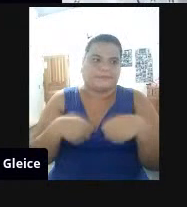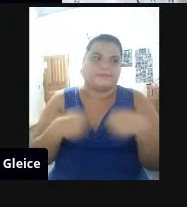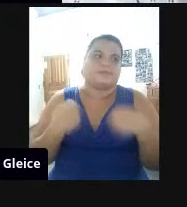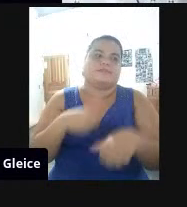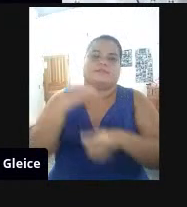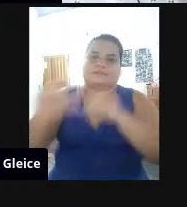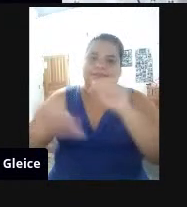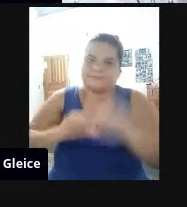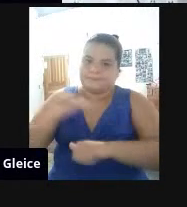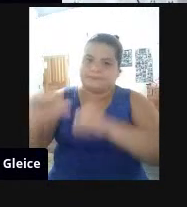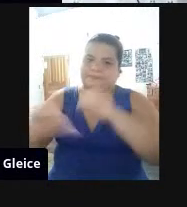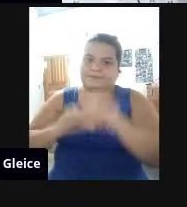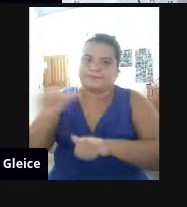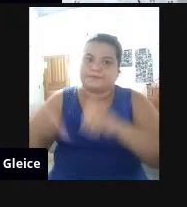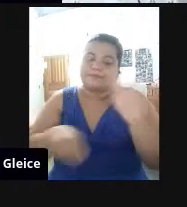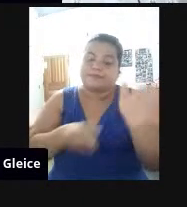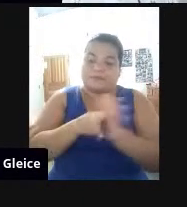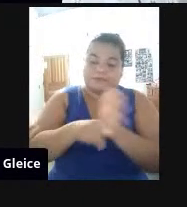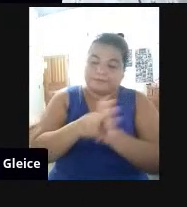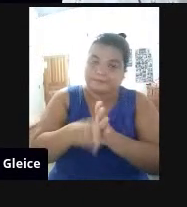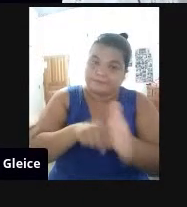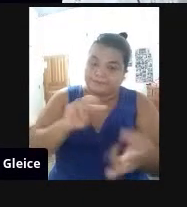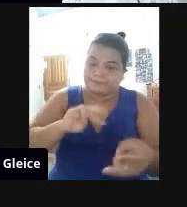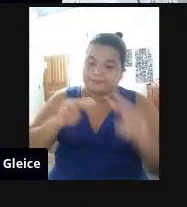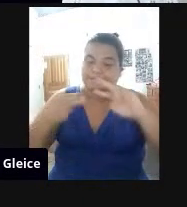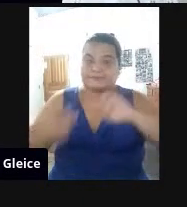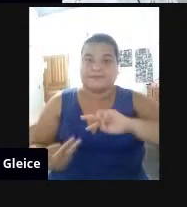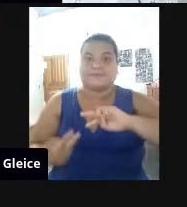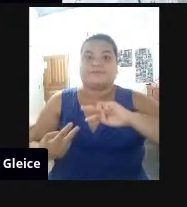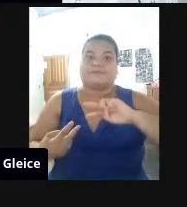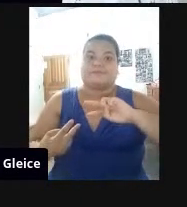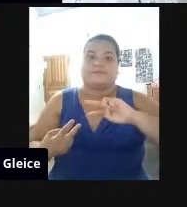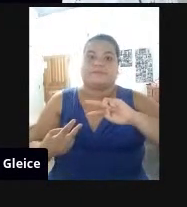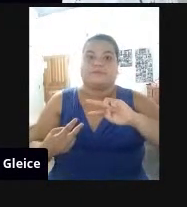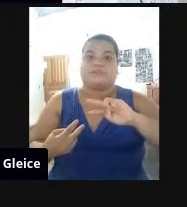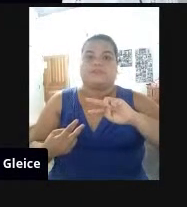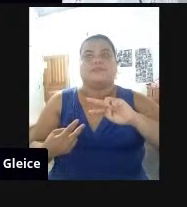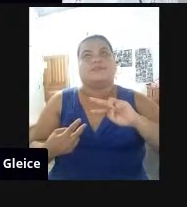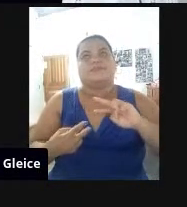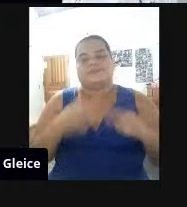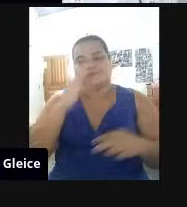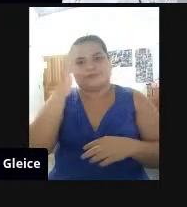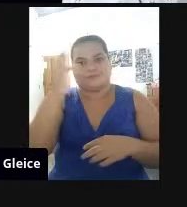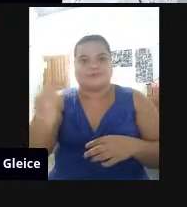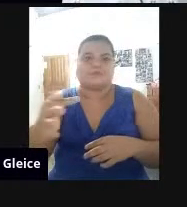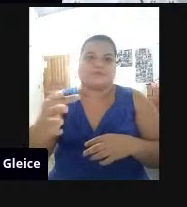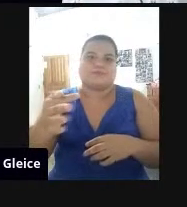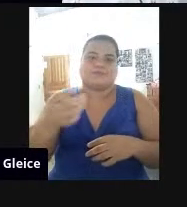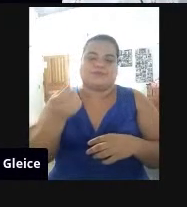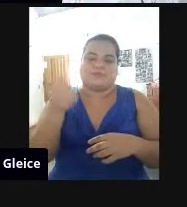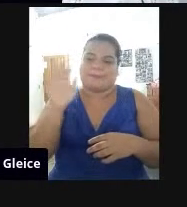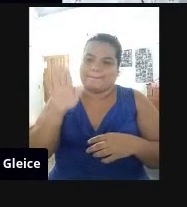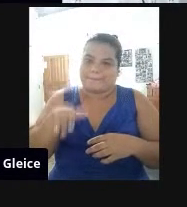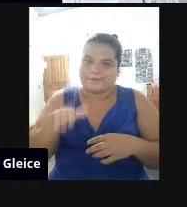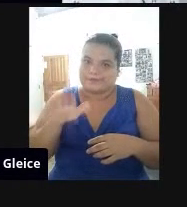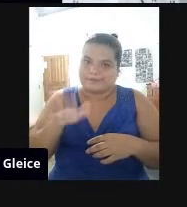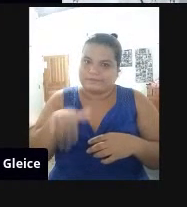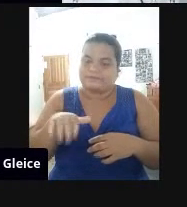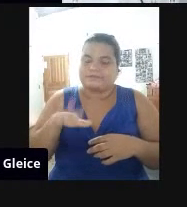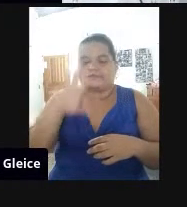testes genéticos, eles estão aí para isso, acredito que daqui a um tempo vai estar mais acessível, né, vai estar um pouco mais acessível do que é